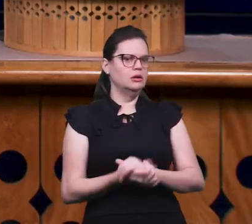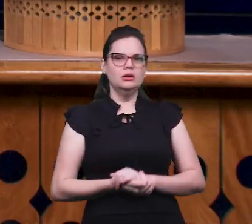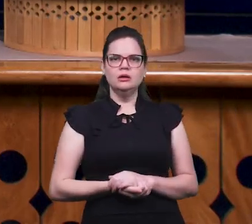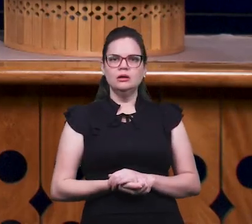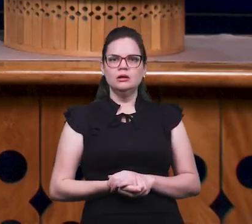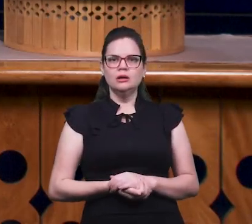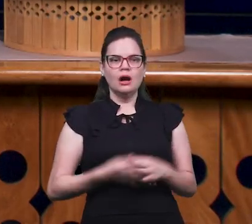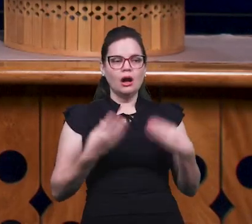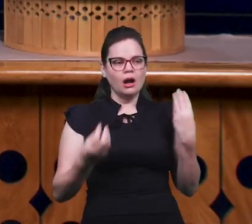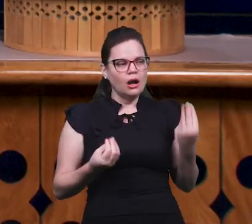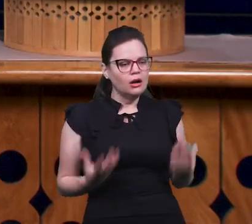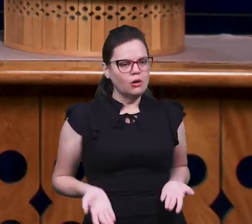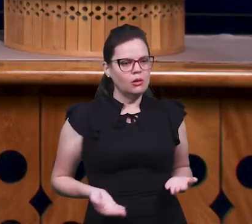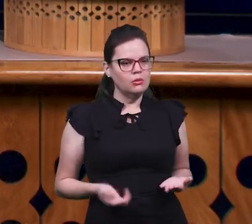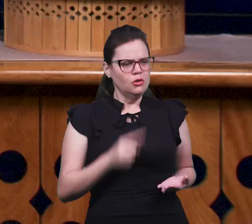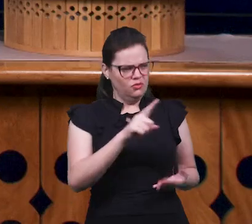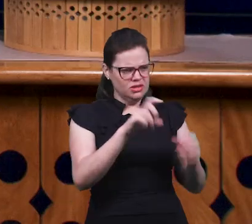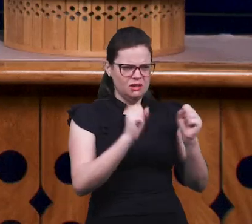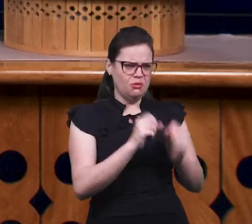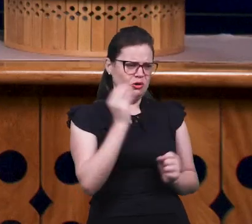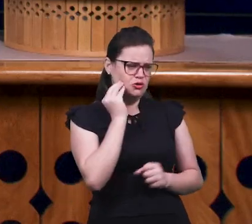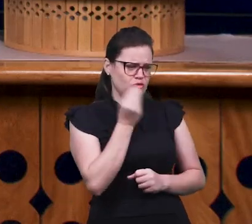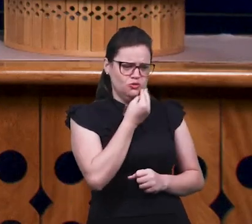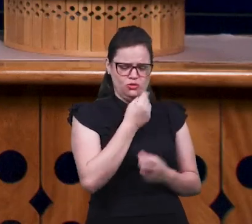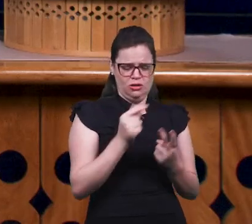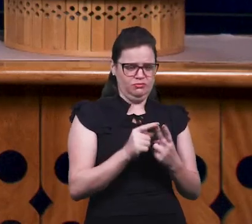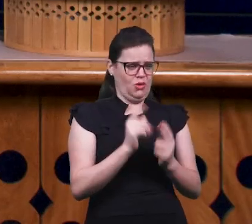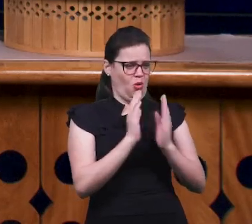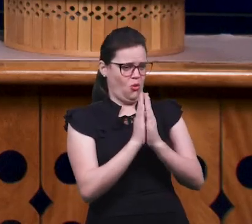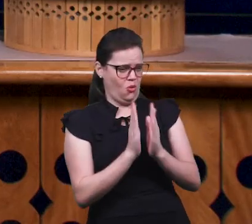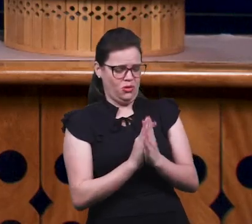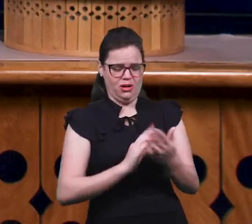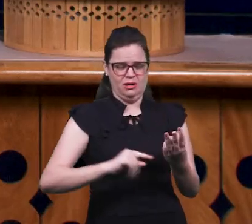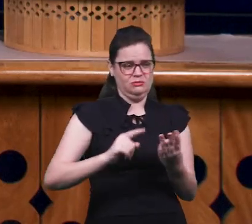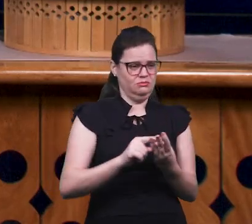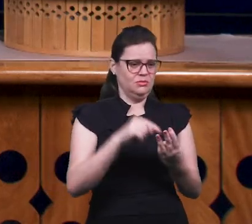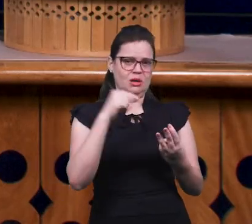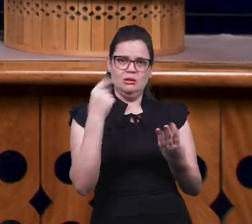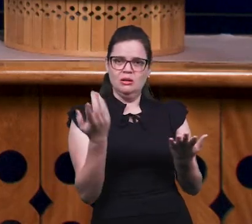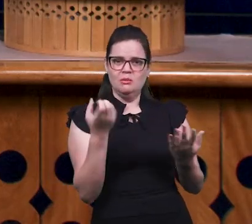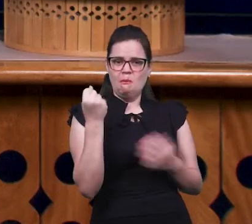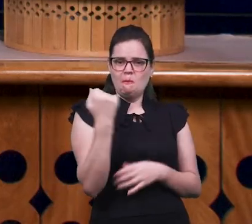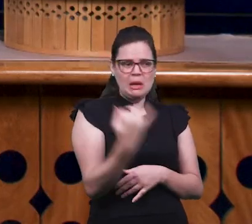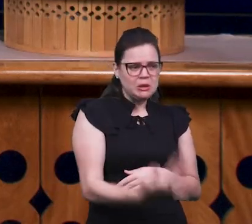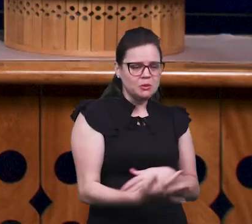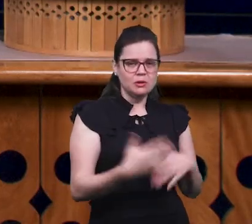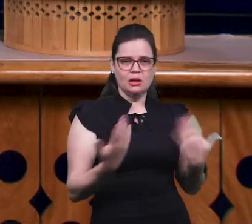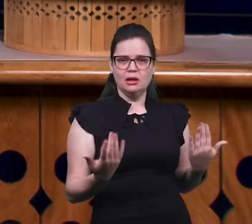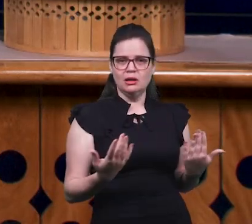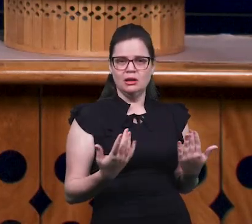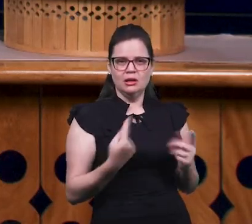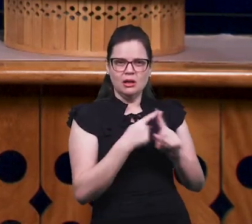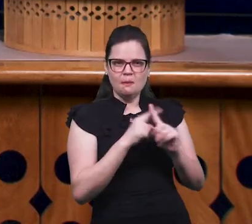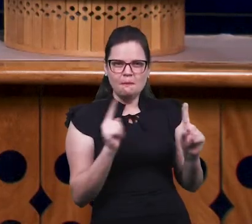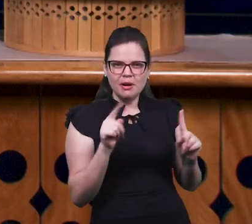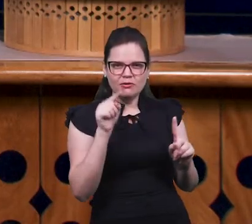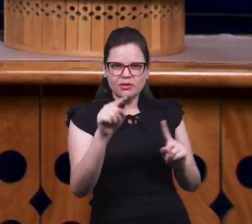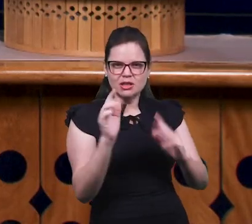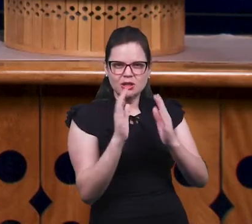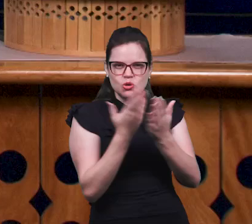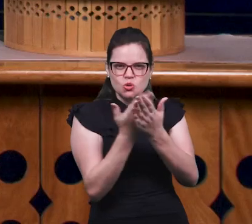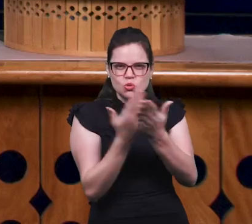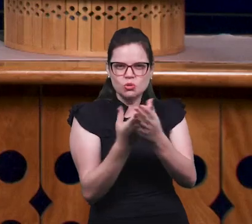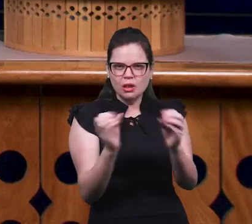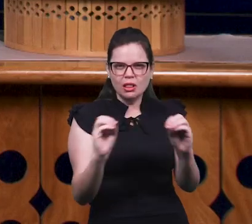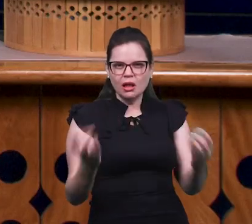ele, isso não passa não. Você pode estudar, jejuar, orar, mas se você pode jejuar, orar, madrugar, tudo, mas não está estudando, não tem como, né?